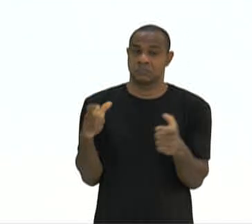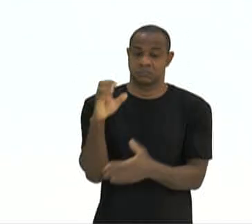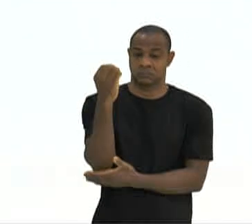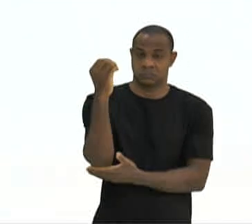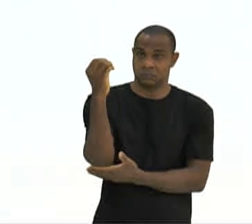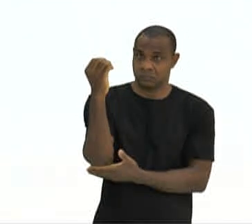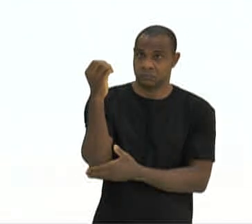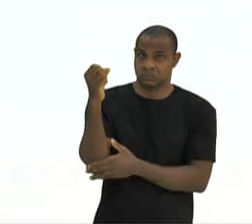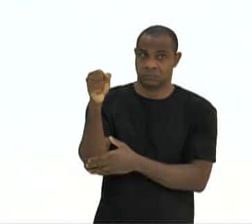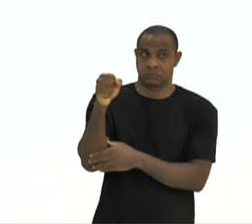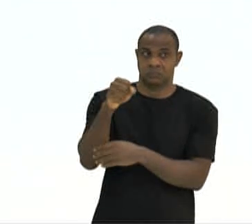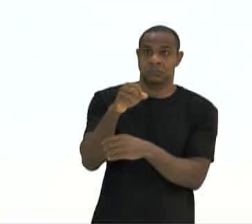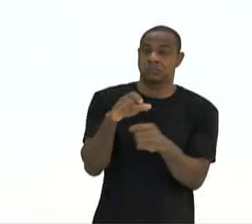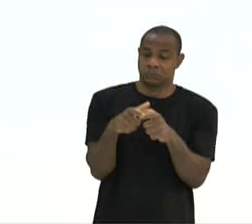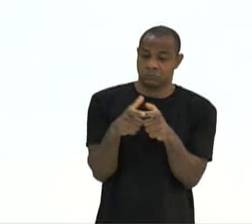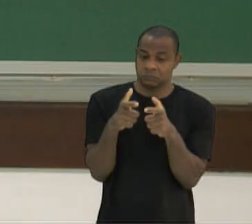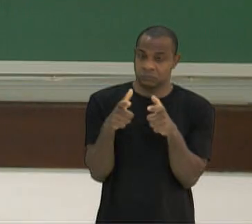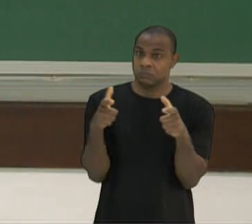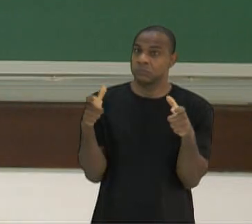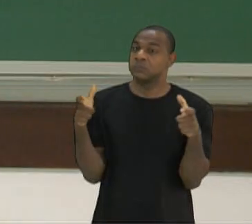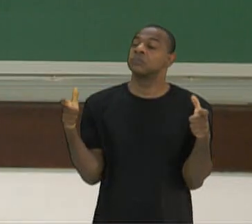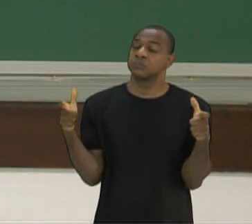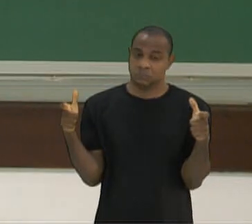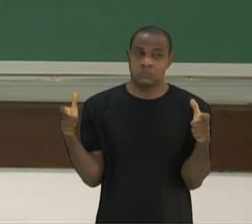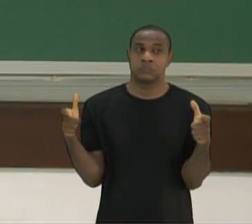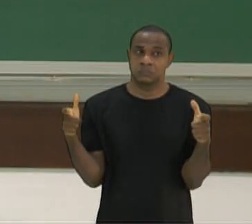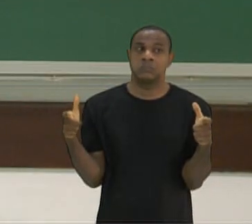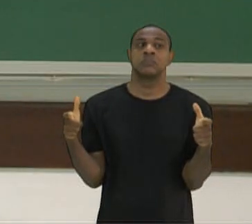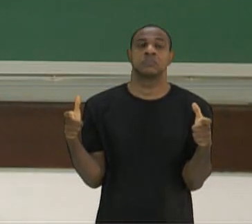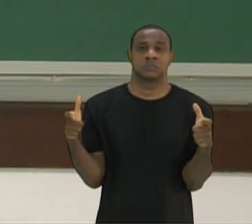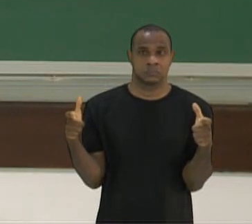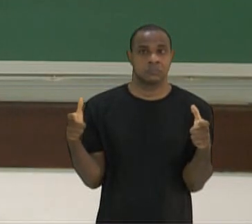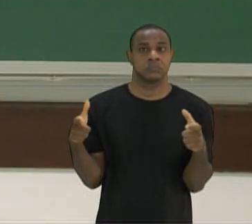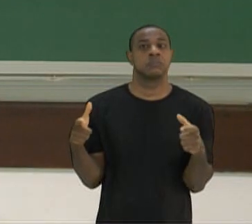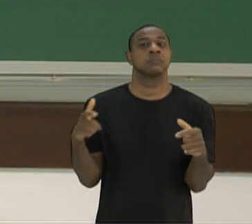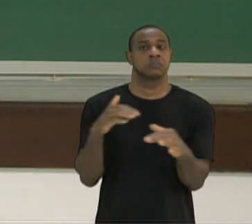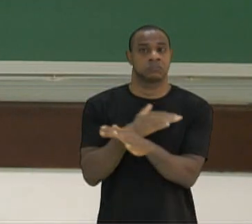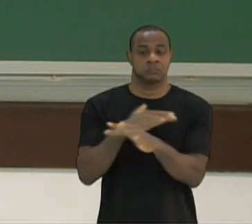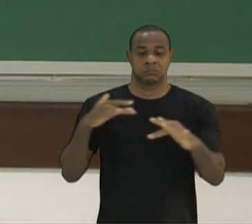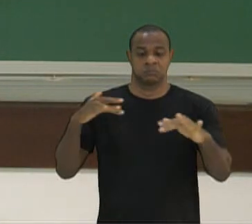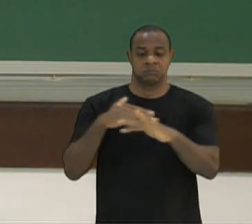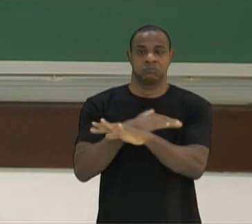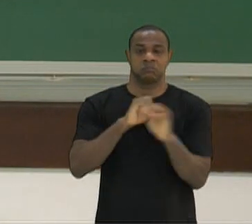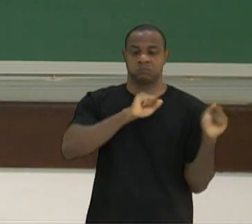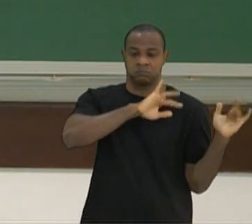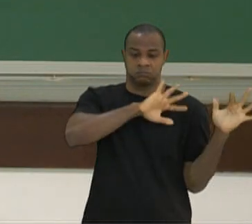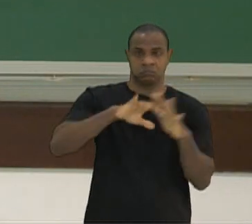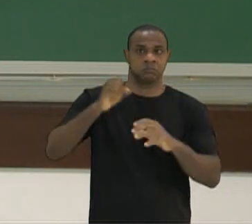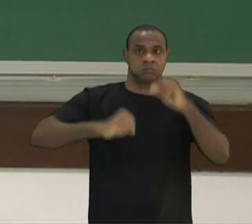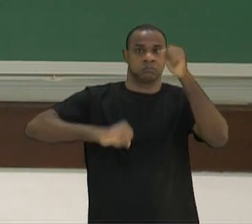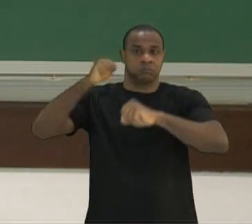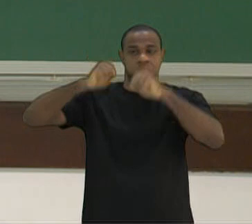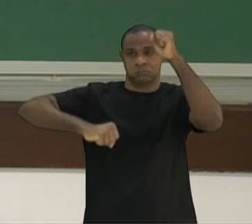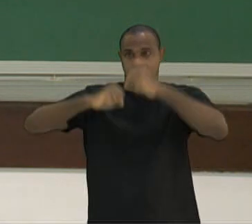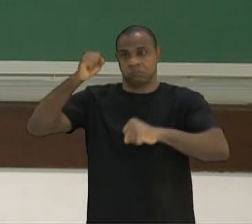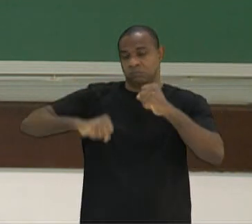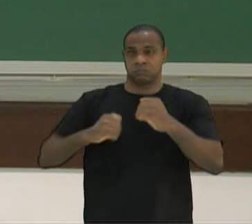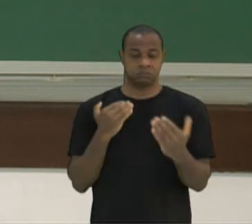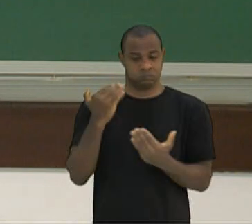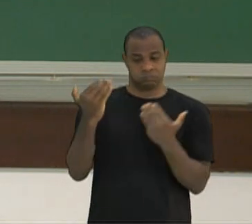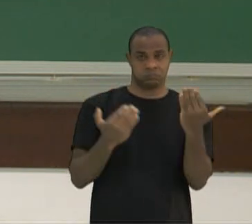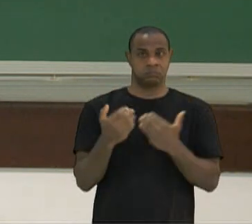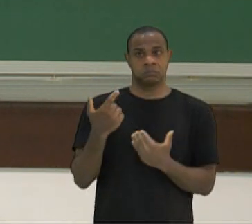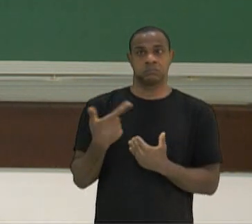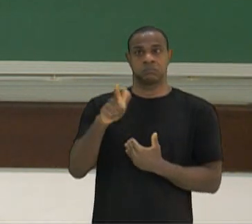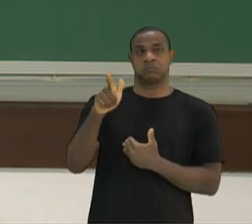é bastante significativa, é uma área extremamente urbanizada ali, industrializada, comparado com outras